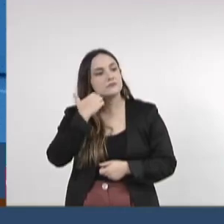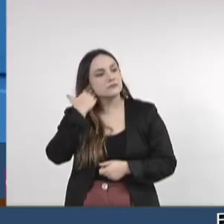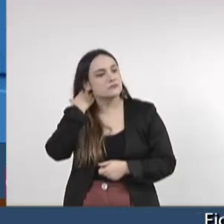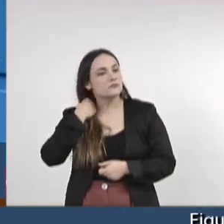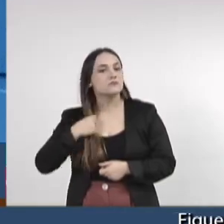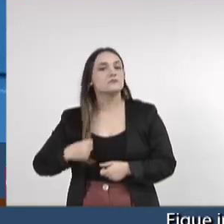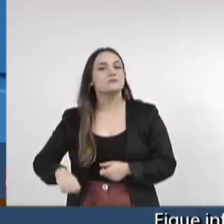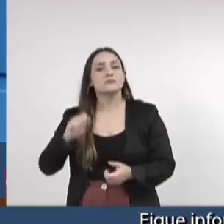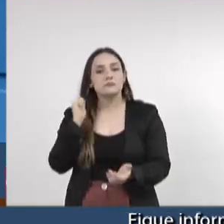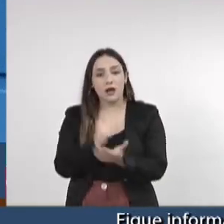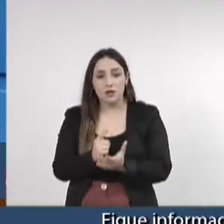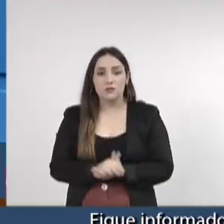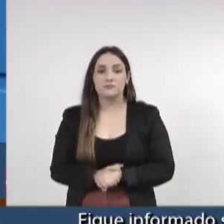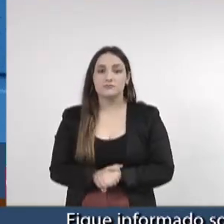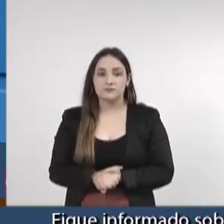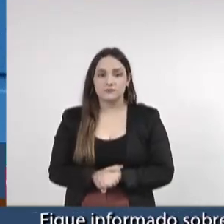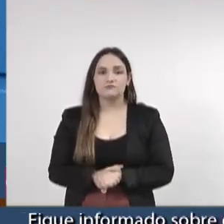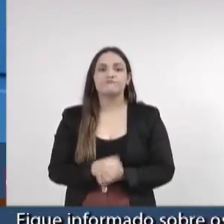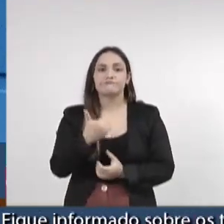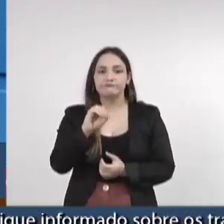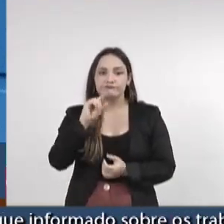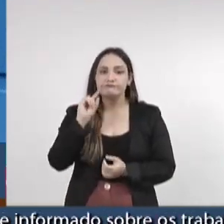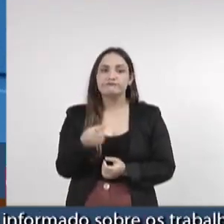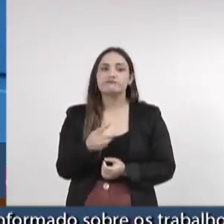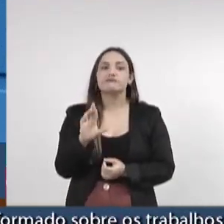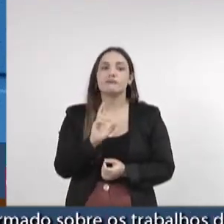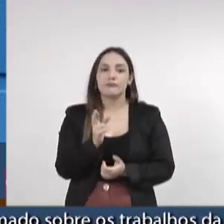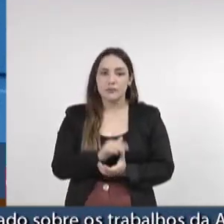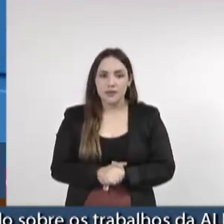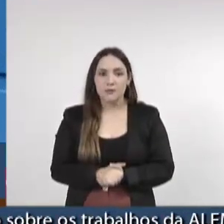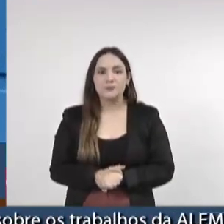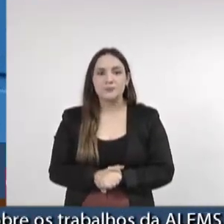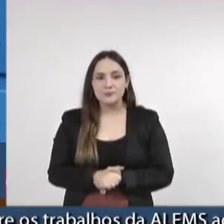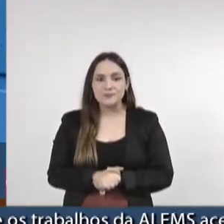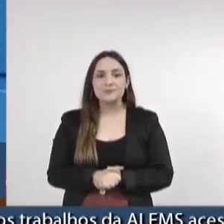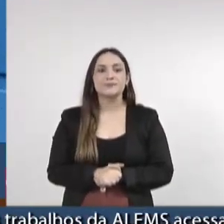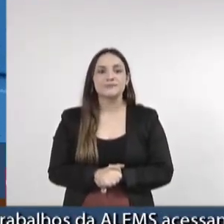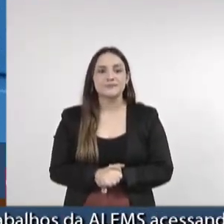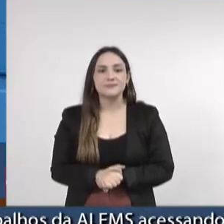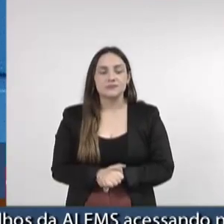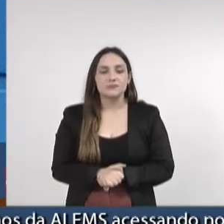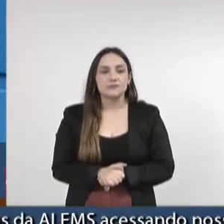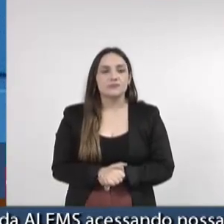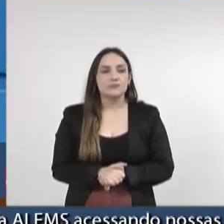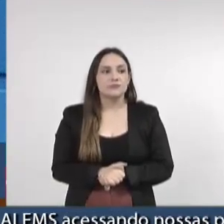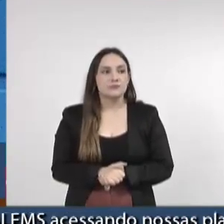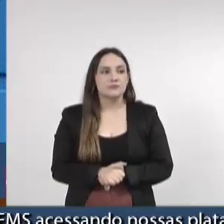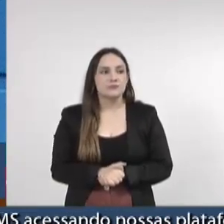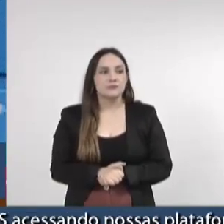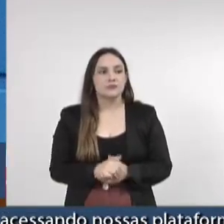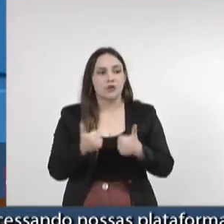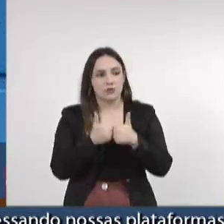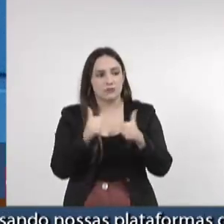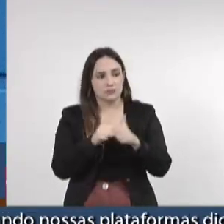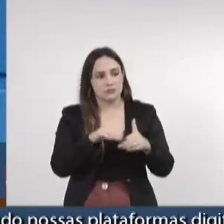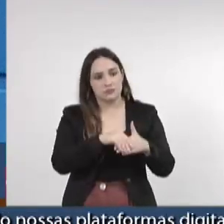tenho aqui também a transferência bancária, colocando o CIMI